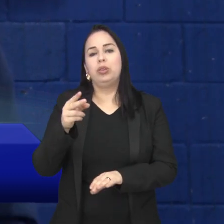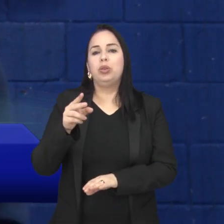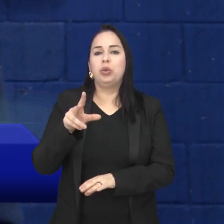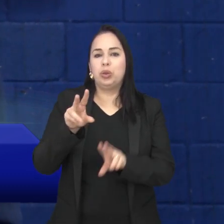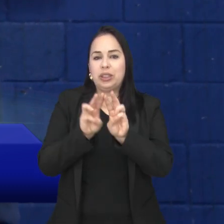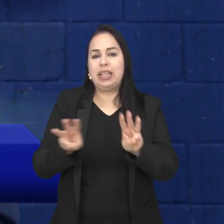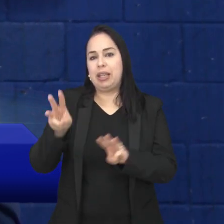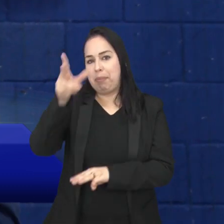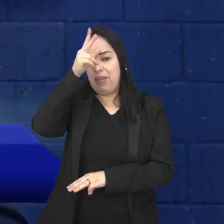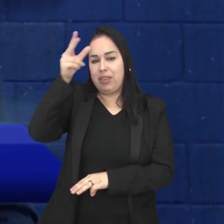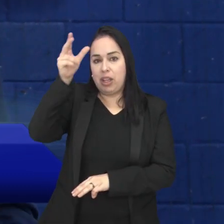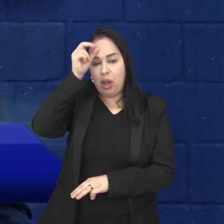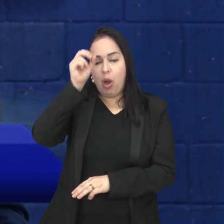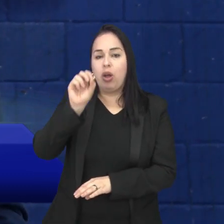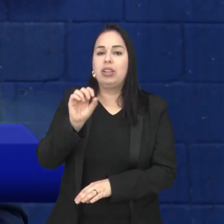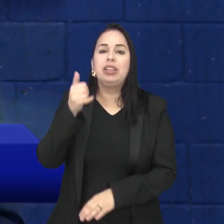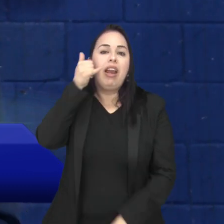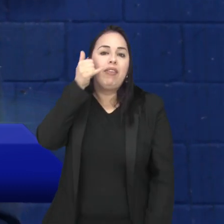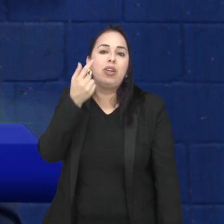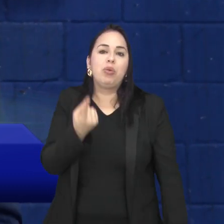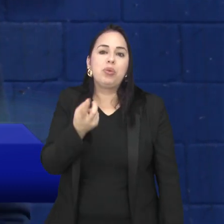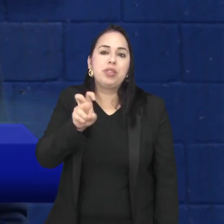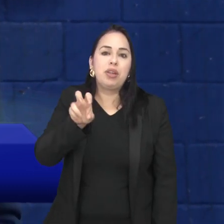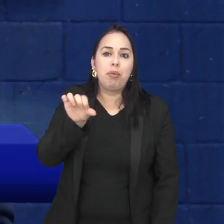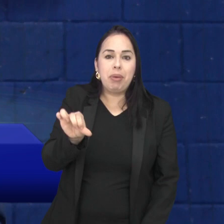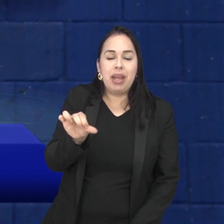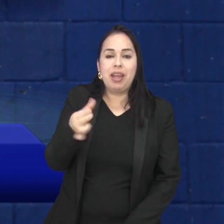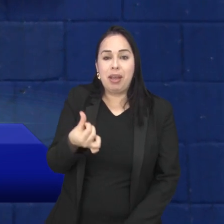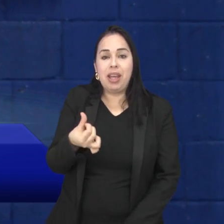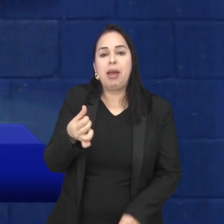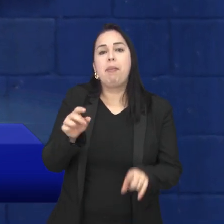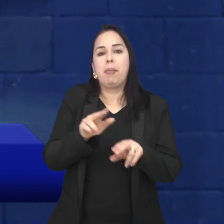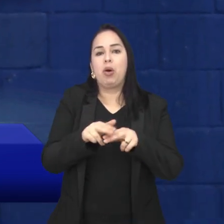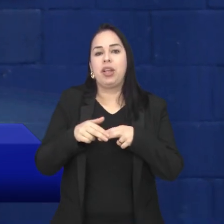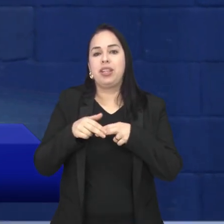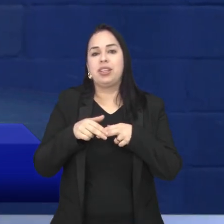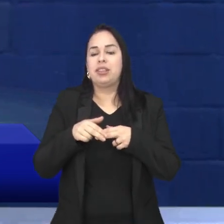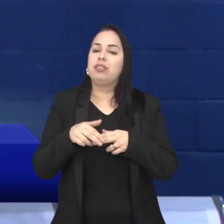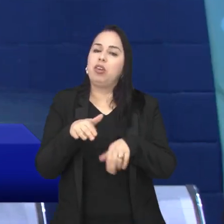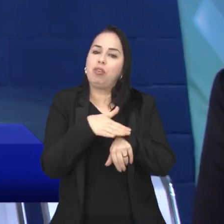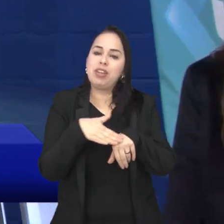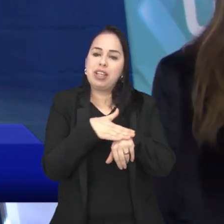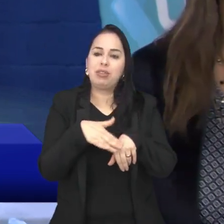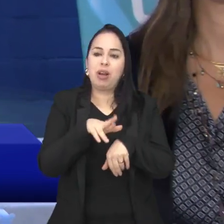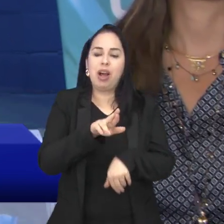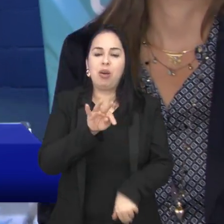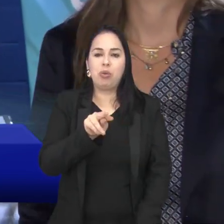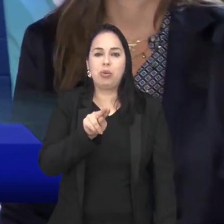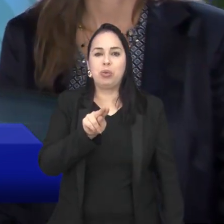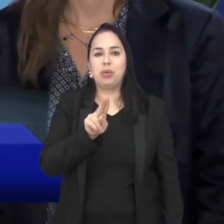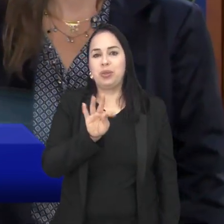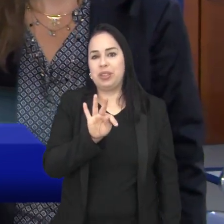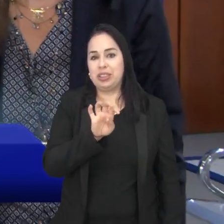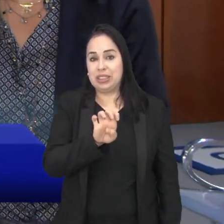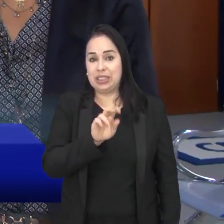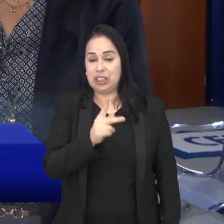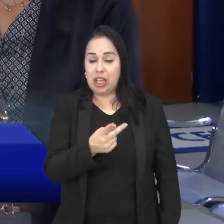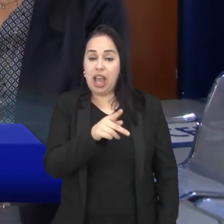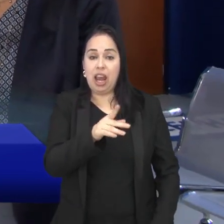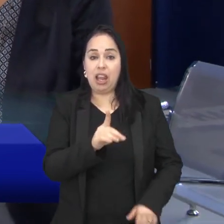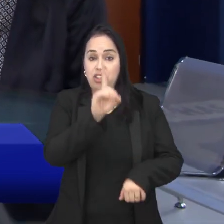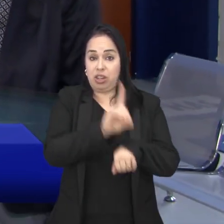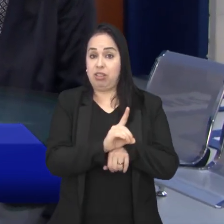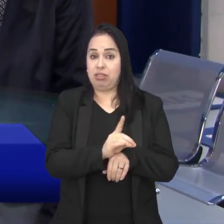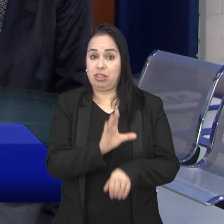ainda pelo telefone 156. E sobre isso eu vou conversar aqui com a Ruth Zorneta, ela que é diretora do CEPAS,